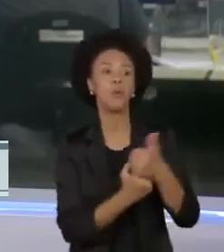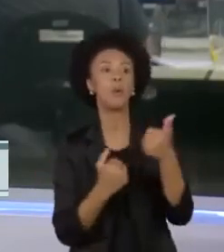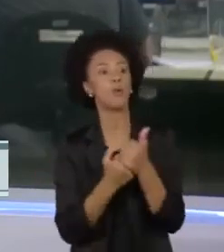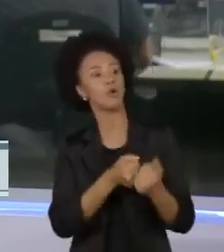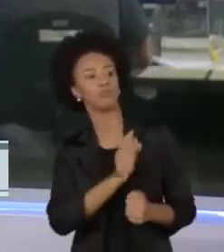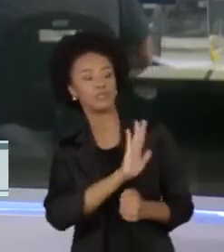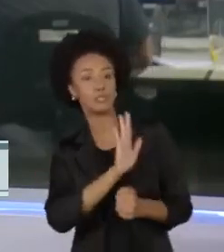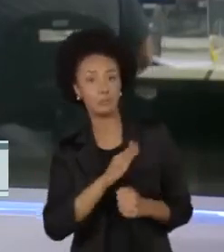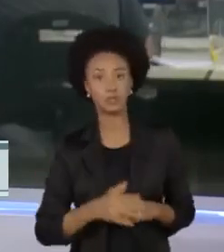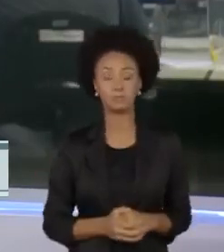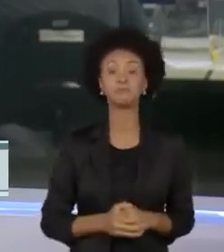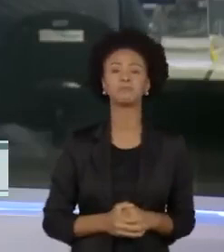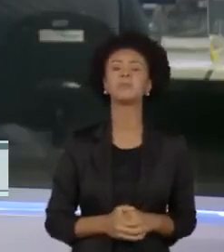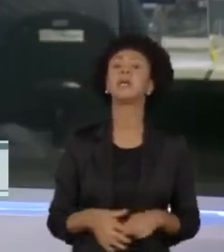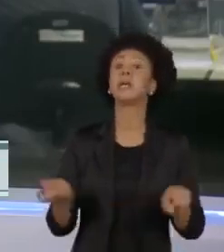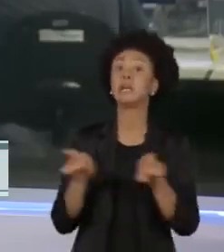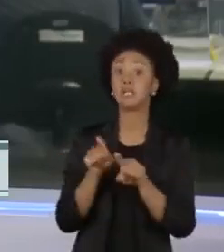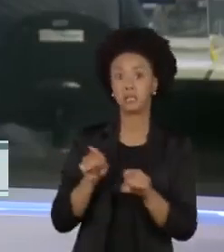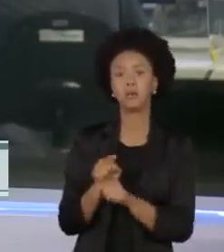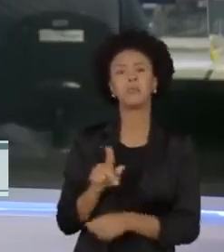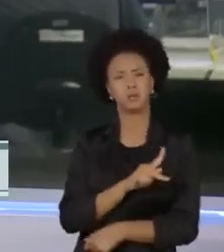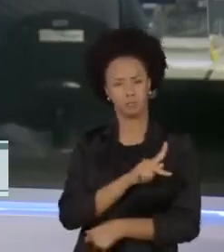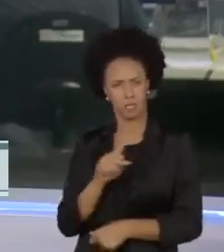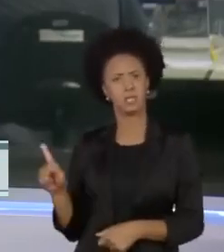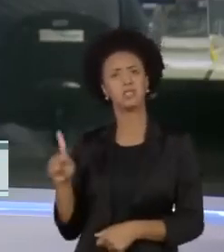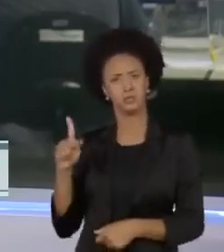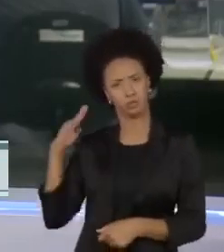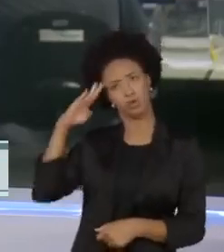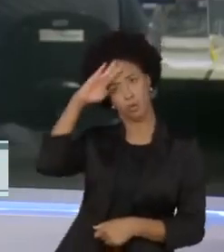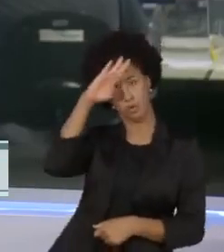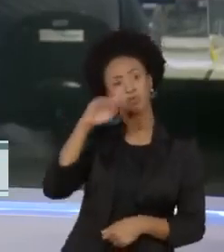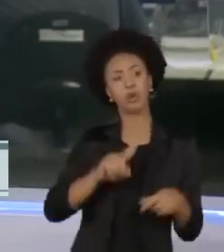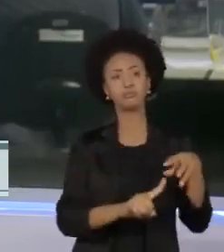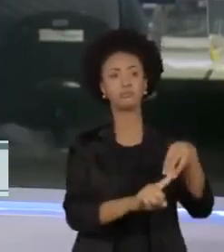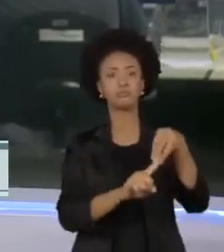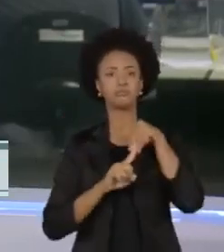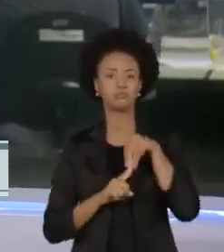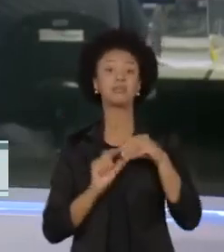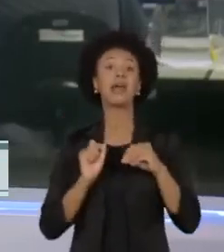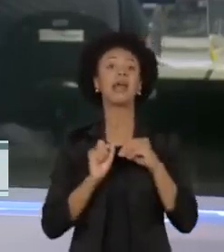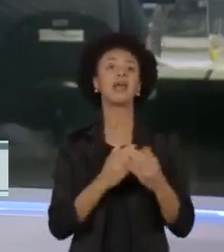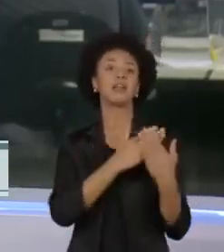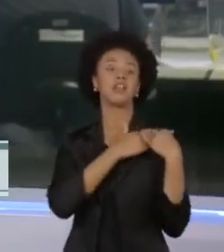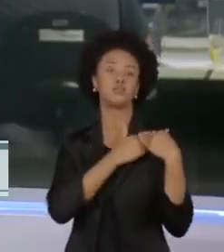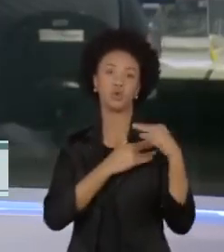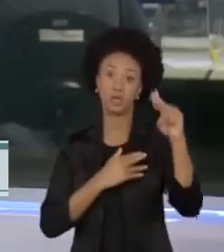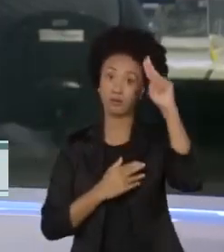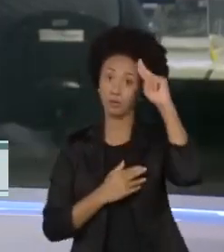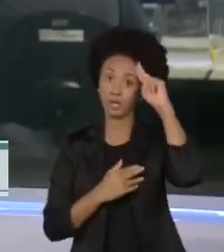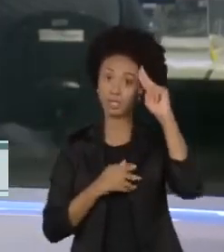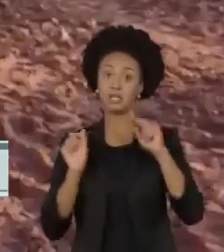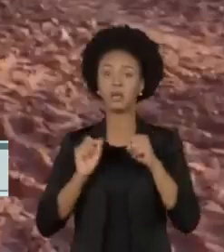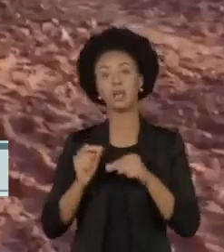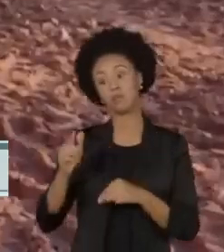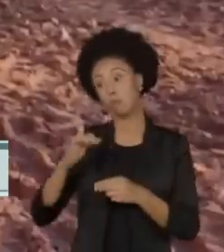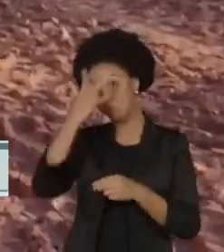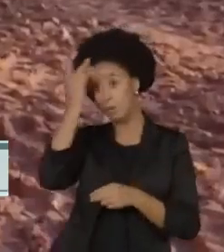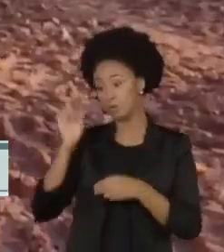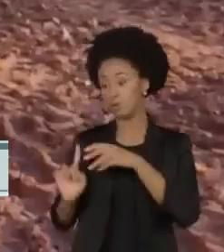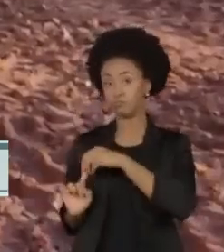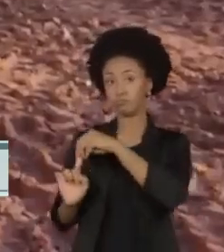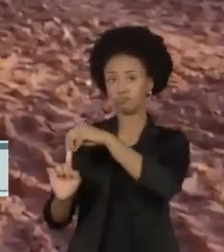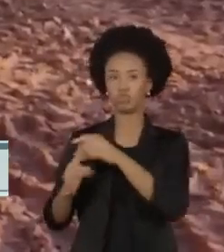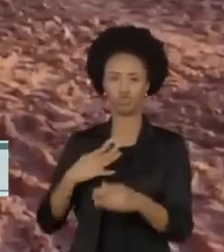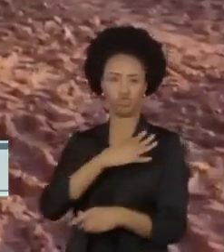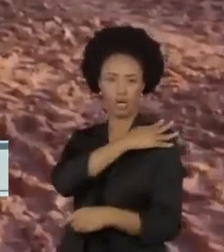atos, o presidente Bolsonaro nomeou para o comando do Exército o general indicado por Lula para a nova gestão.